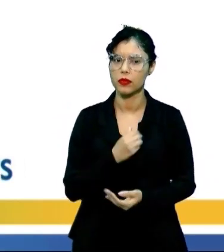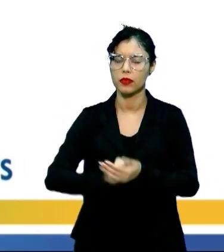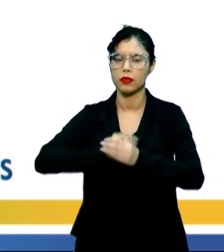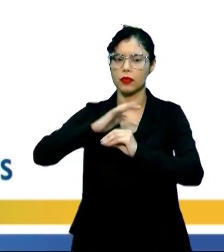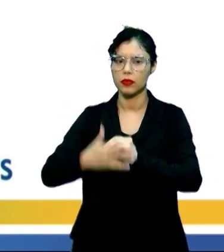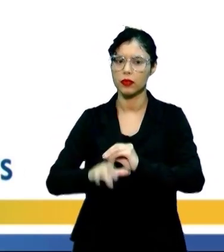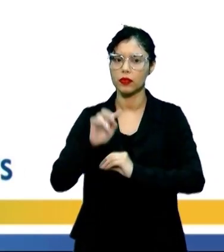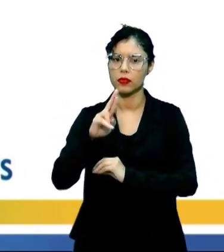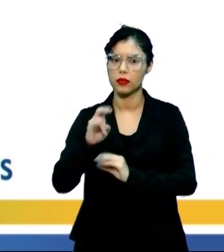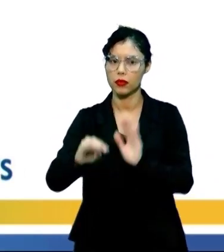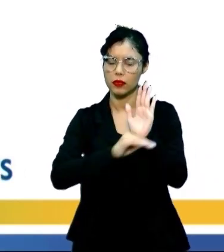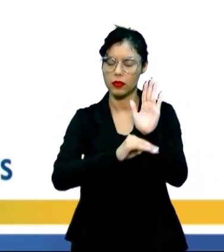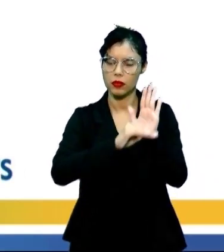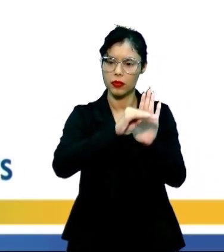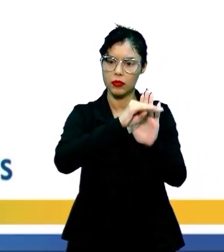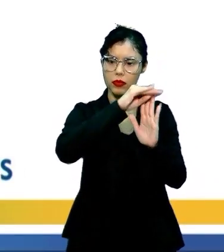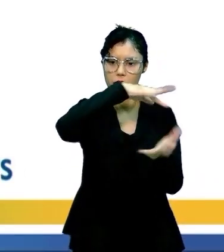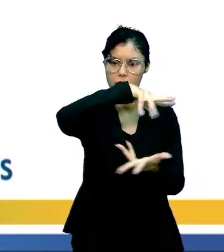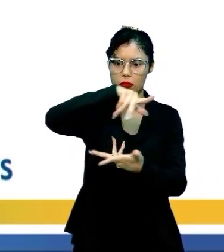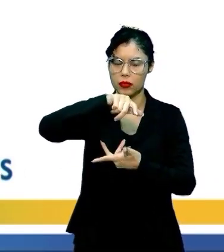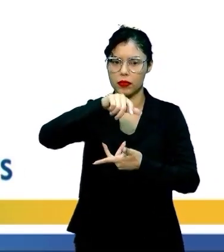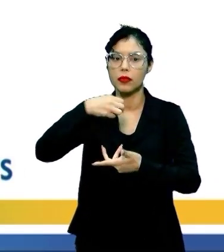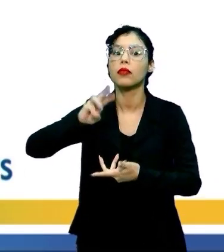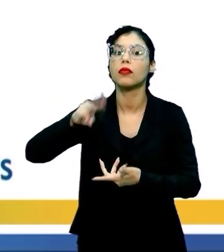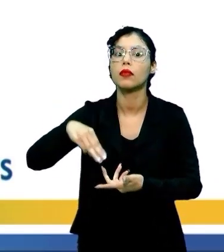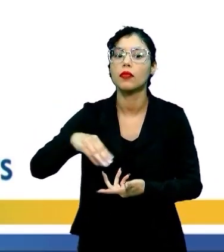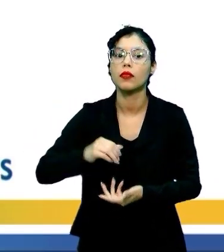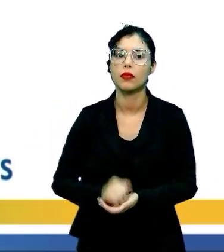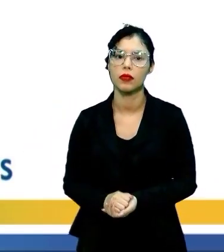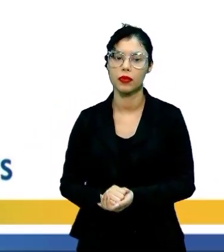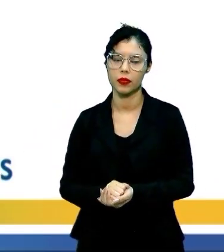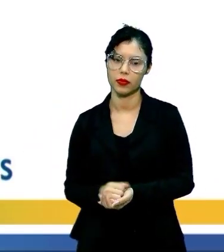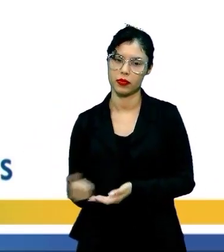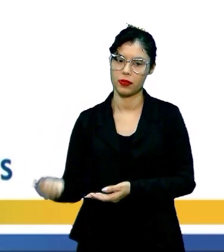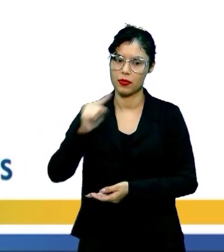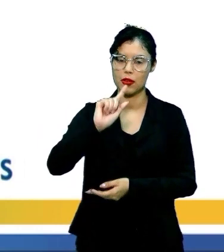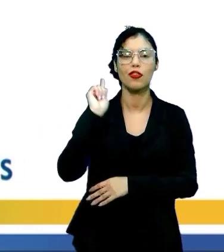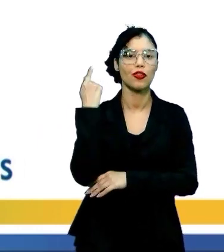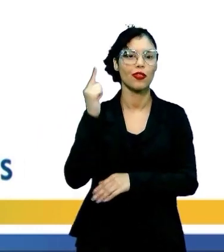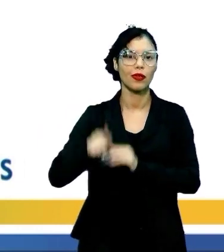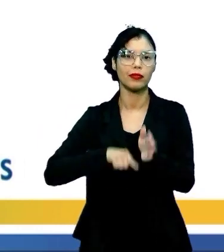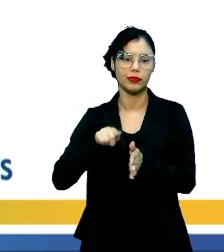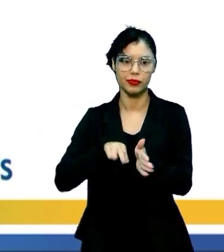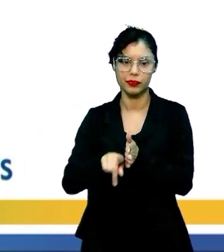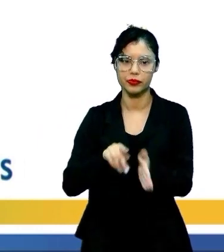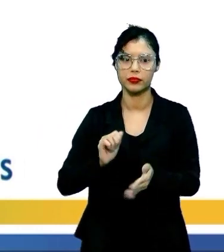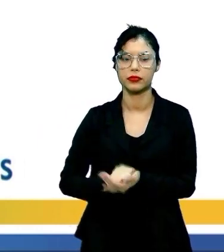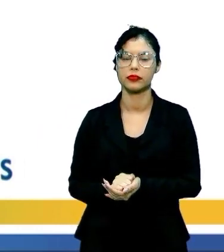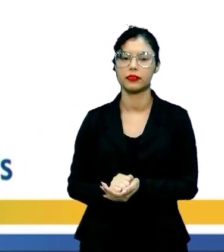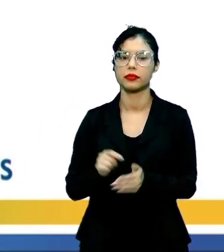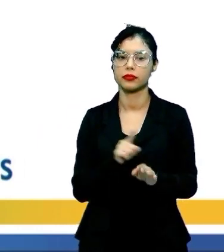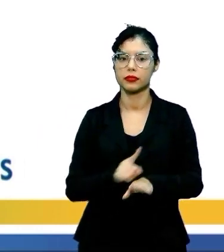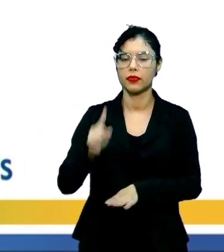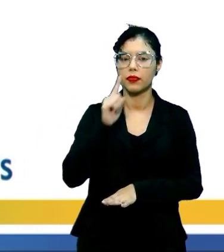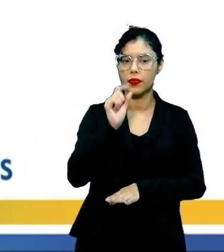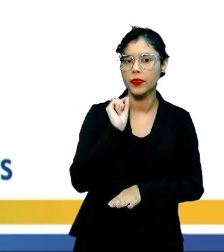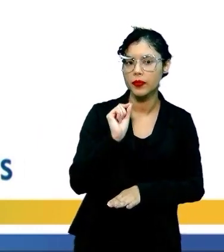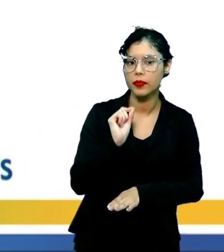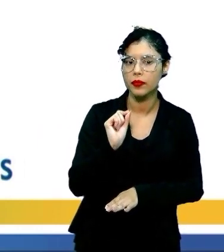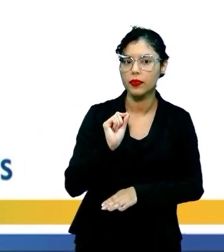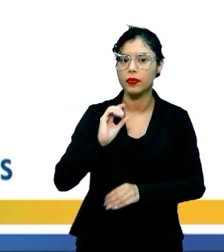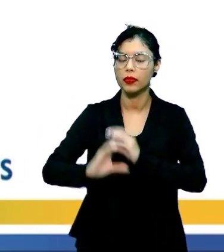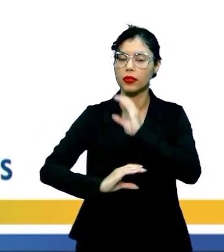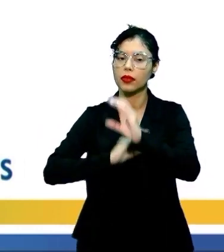vivos e a atmosfera, a litosfera e hidrosfera. Quem que é? Os ciclos biogeoquímicos. Ah, aqui em cima tem. Este